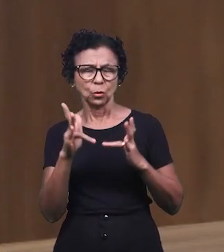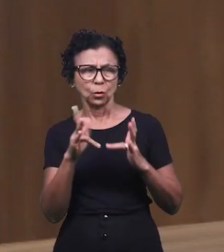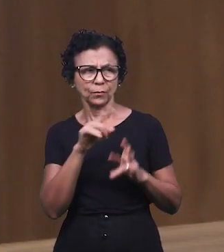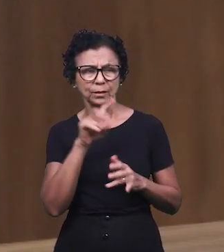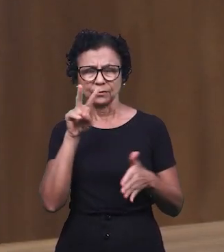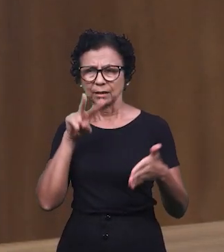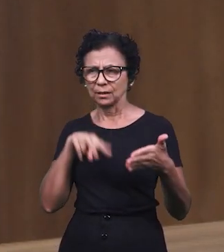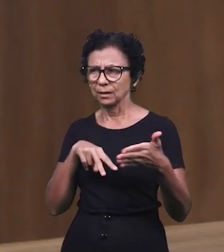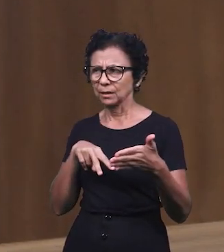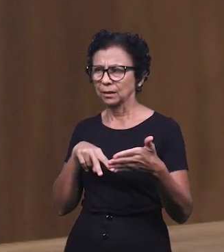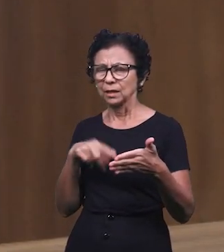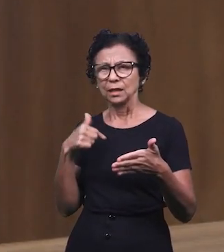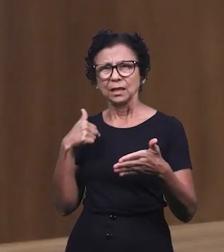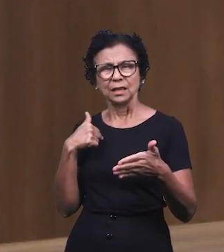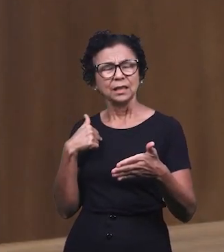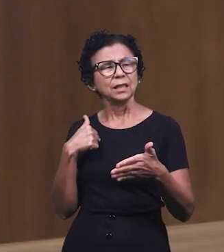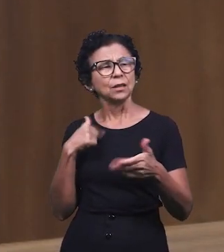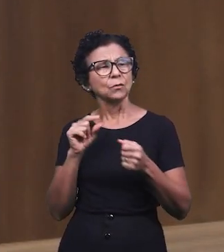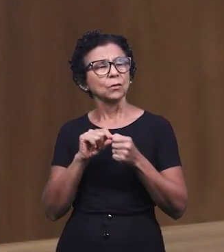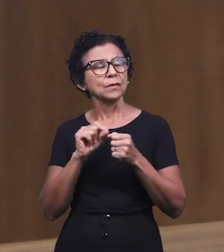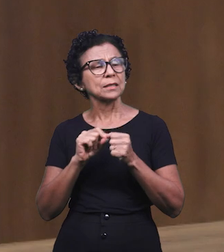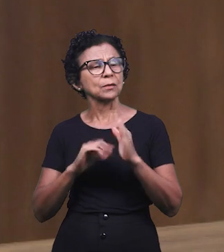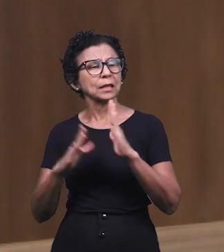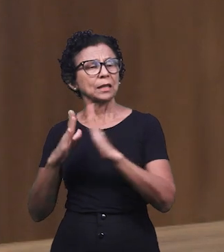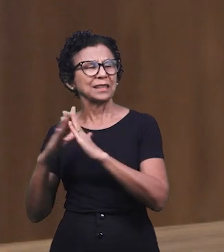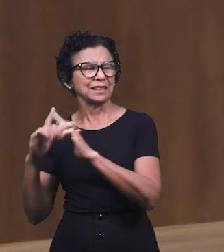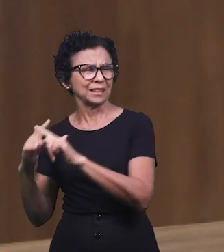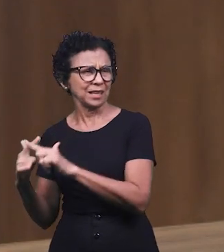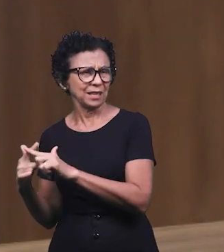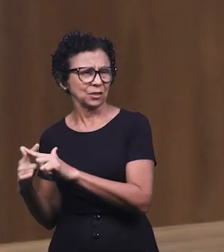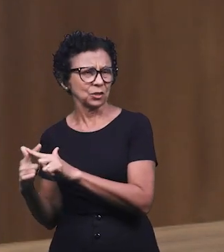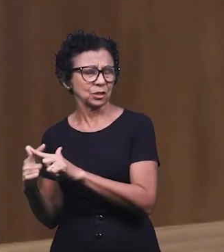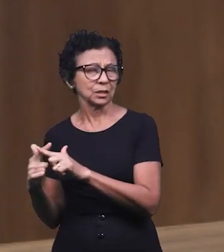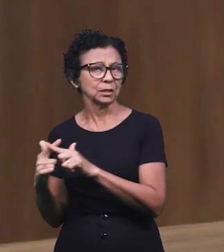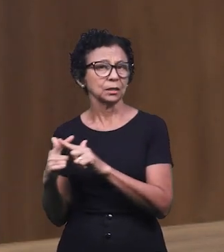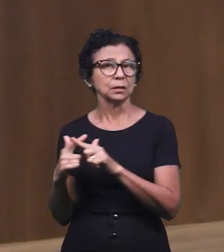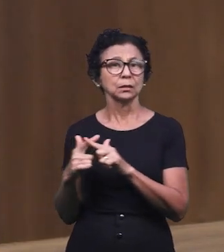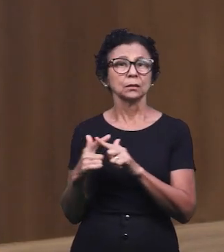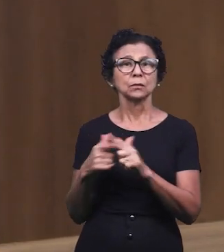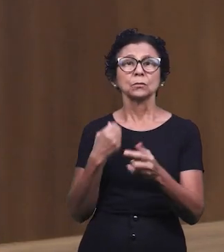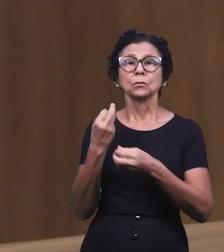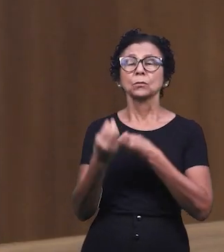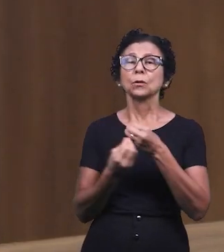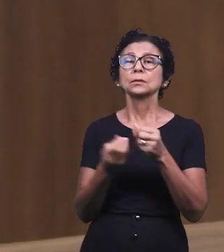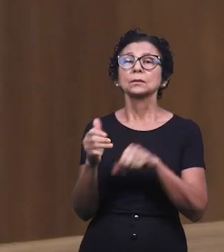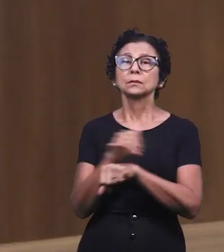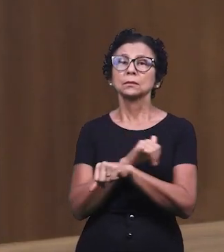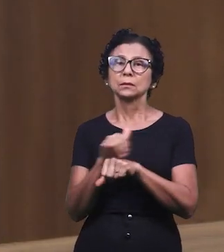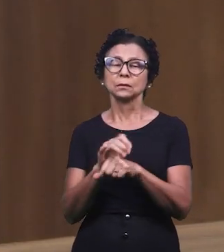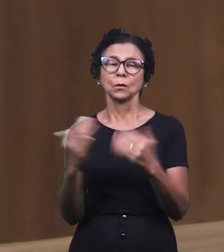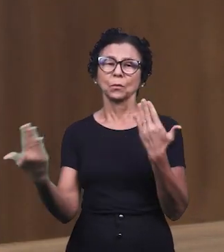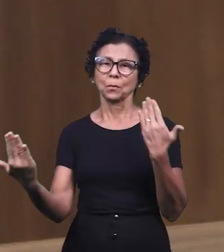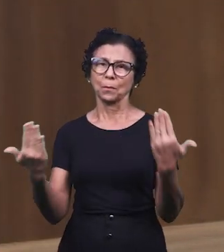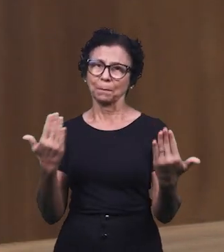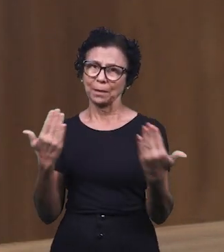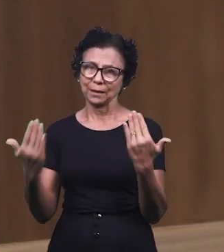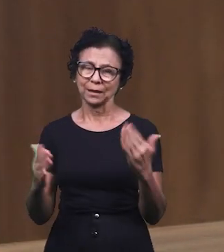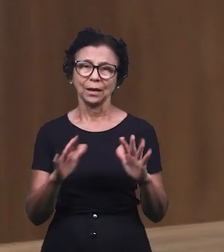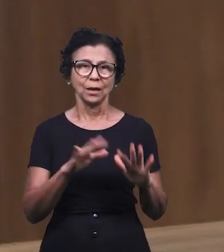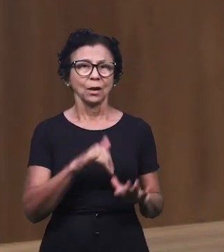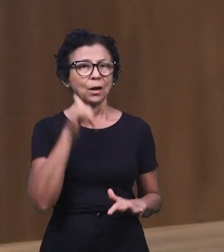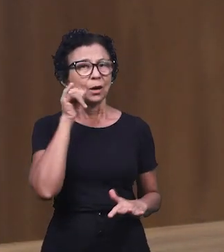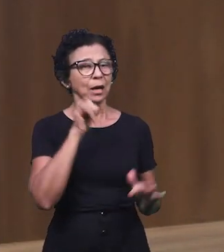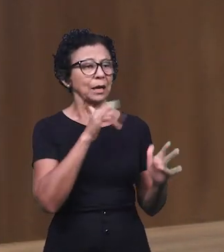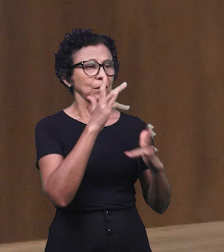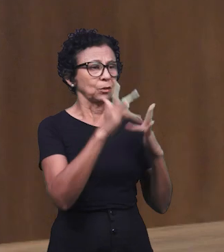fazer igreja. E aí, que escolha que eu vou fazer? Então, eu posso fazer uma comparação no meio do louvor. Né? Dizer que a noiva ela